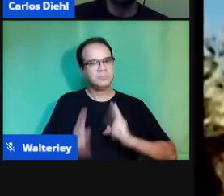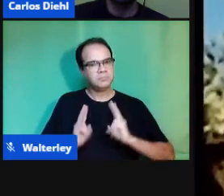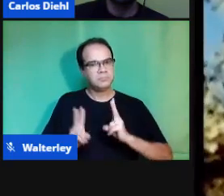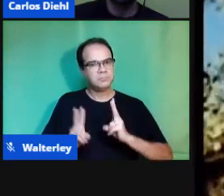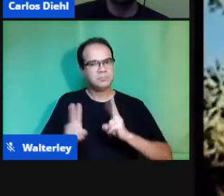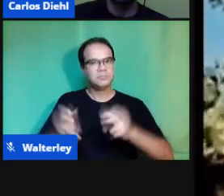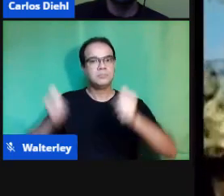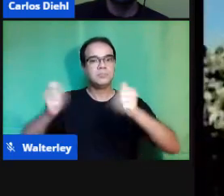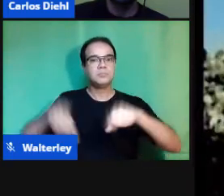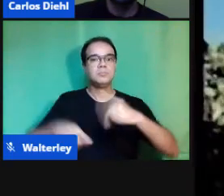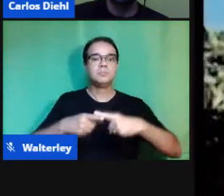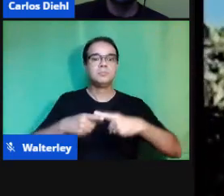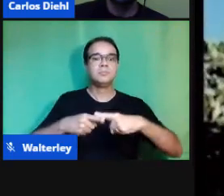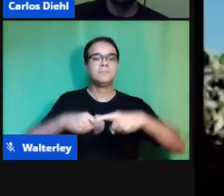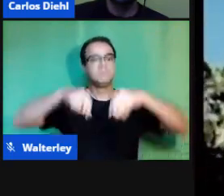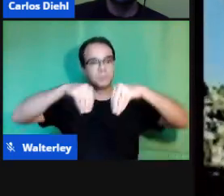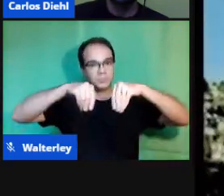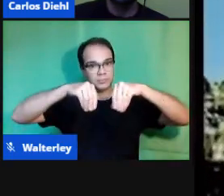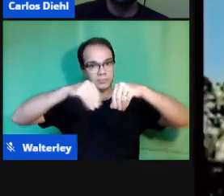através dele.